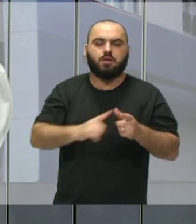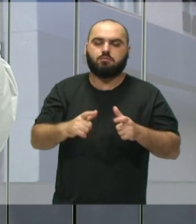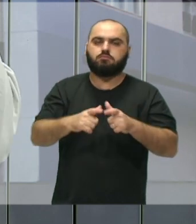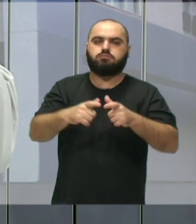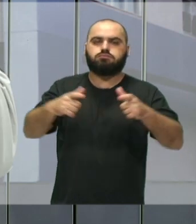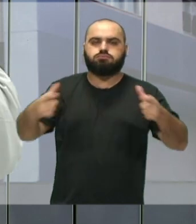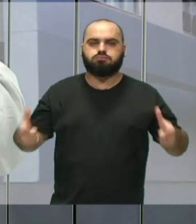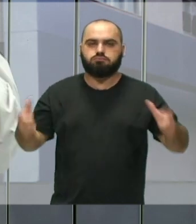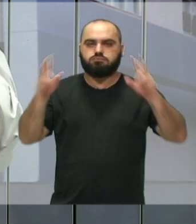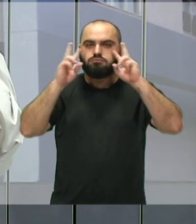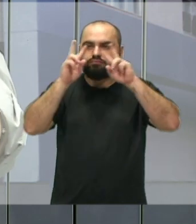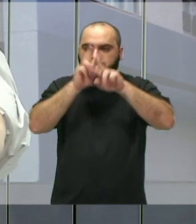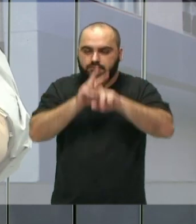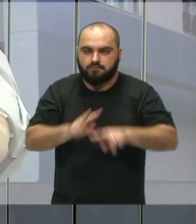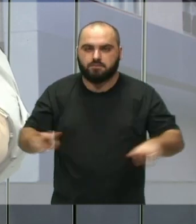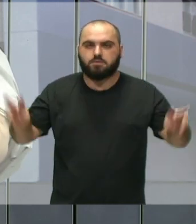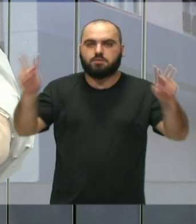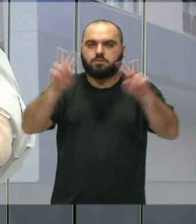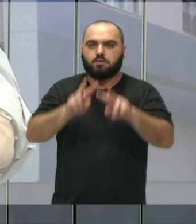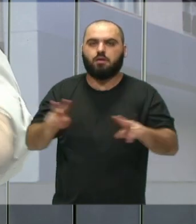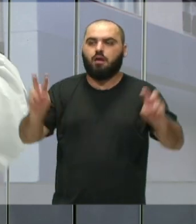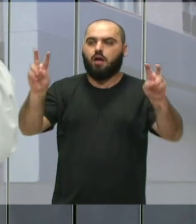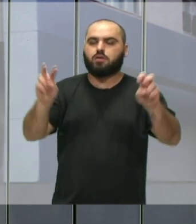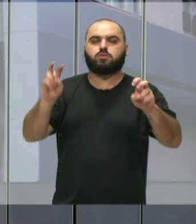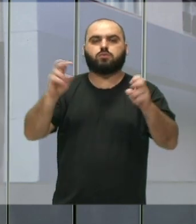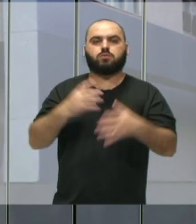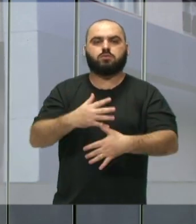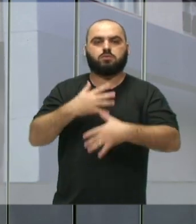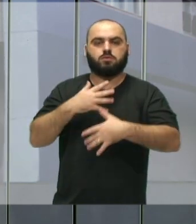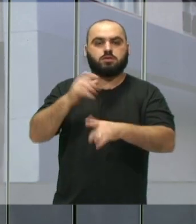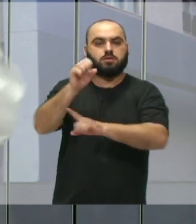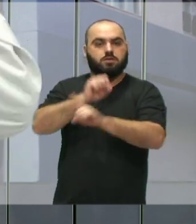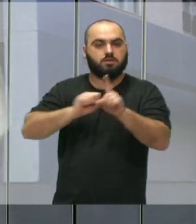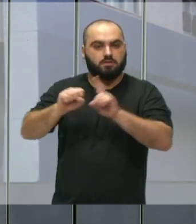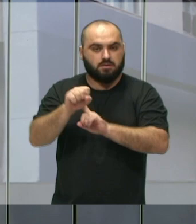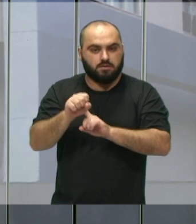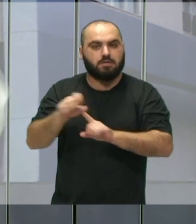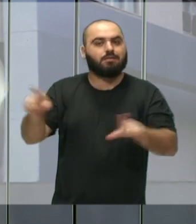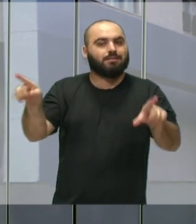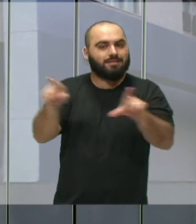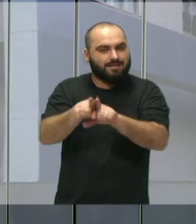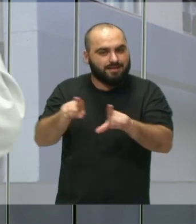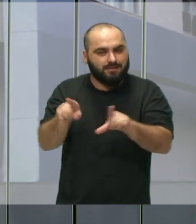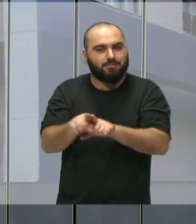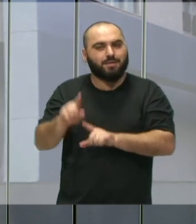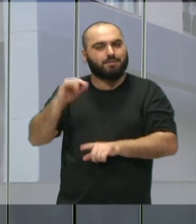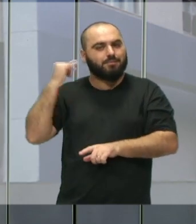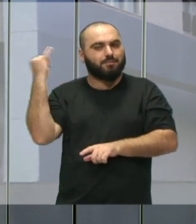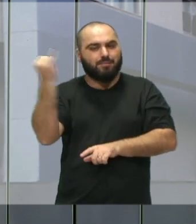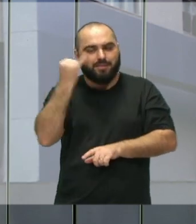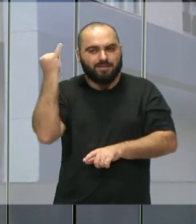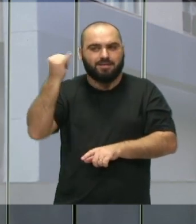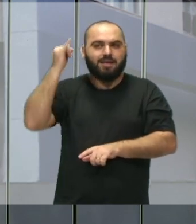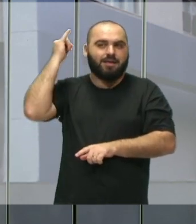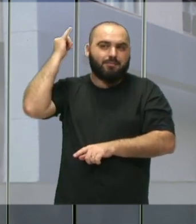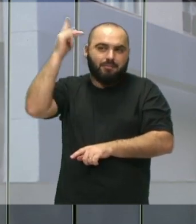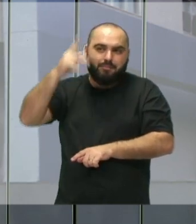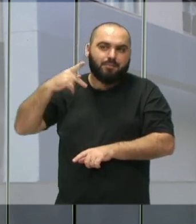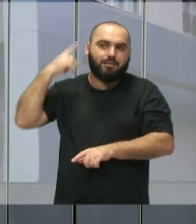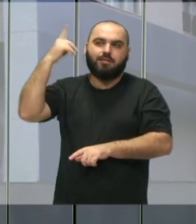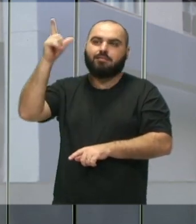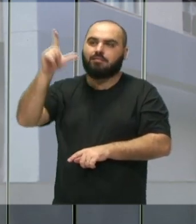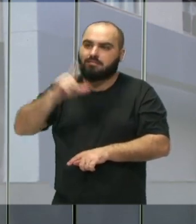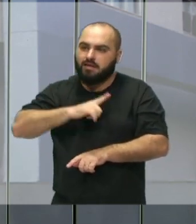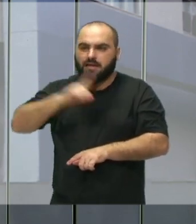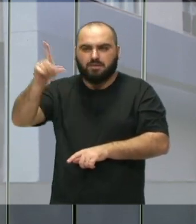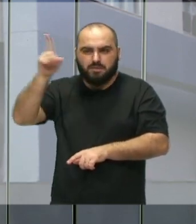a visibilidade da causa do autista perante a sociedade e a importância que essa política pública tem